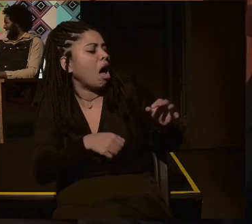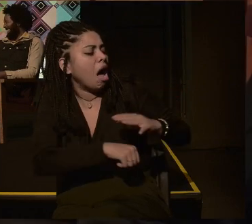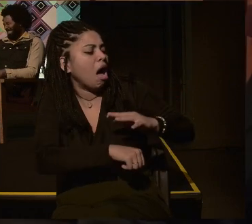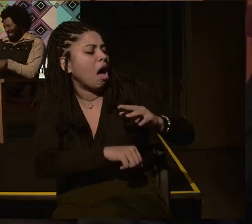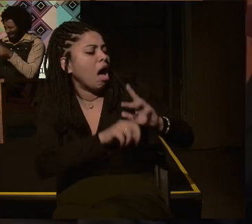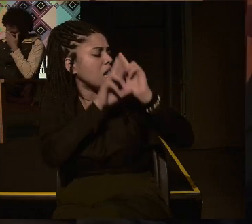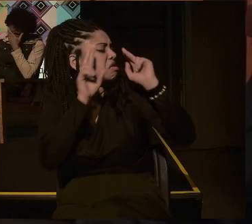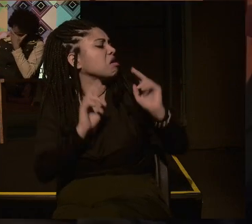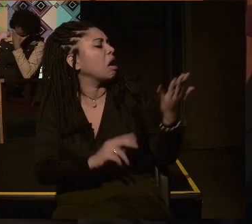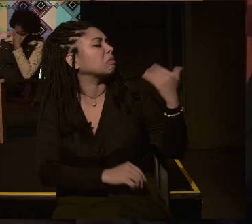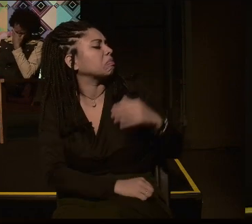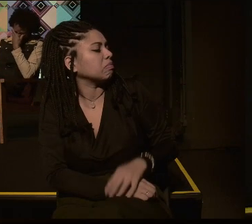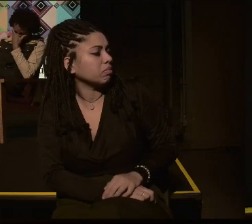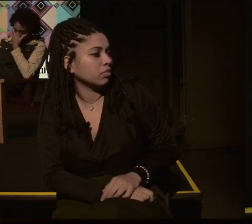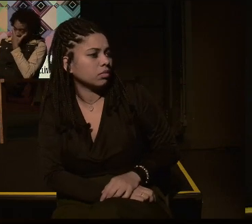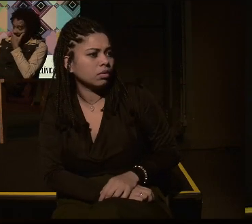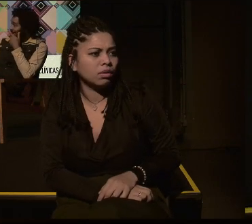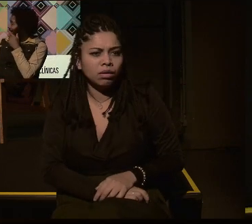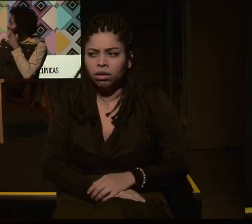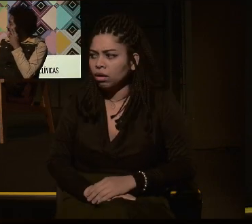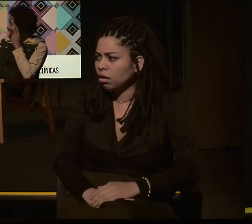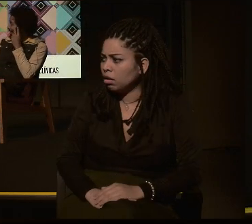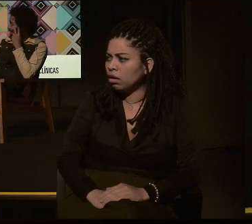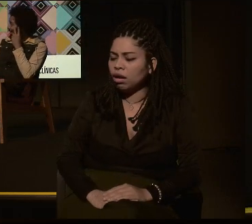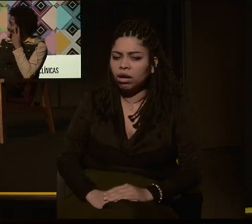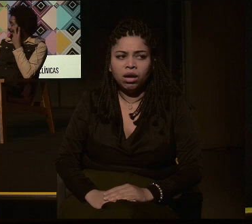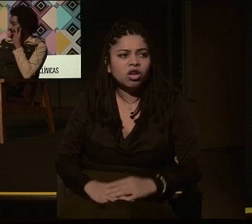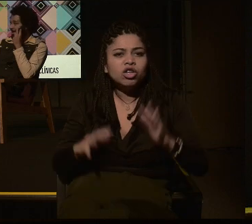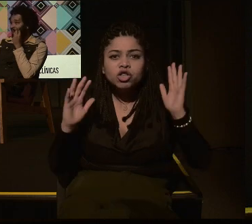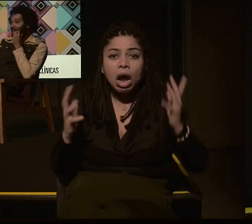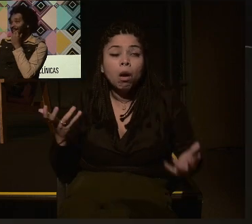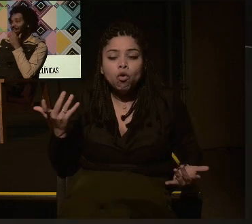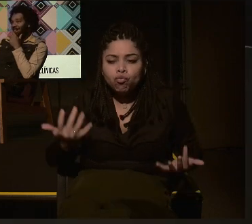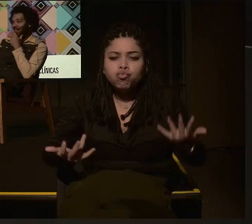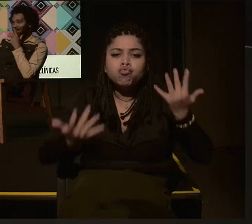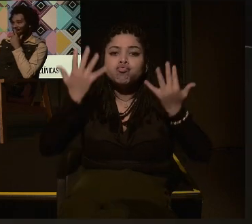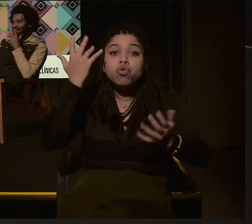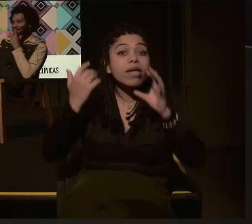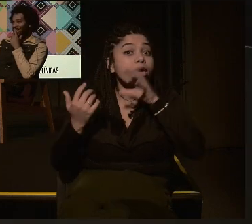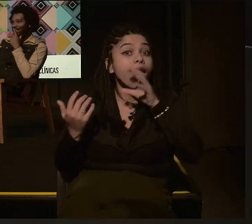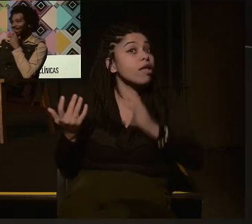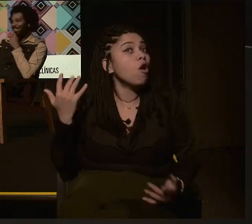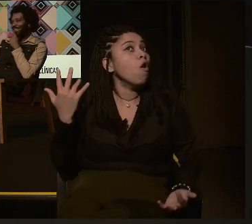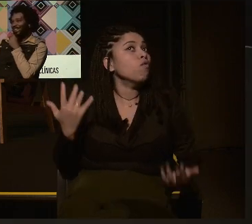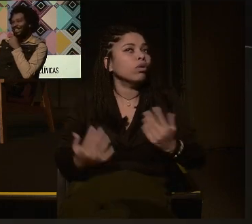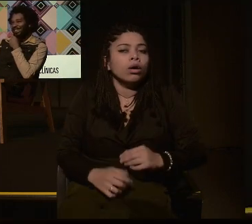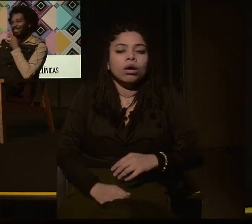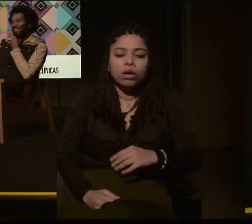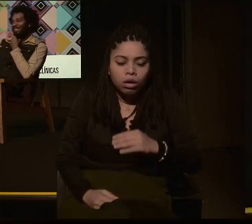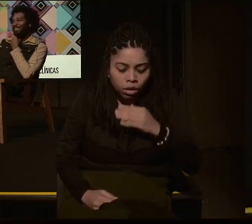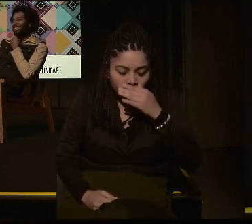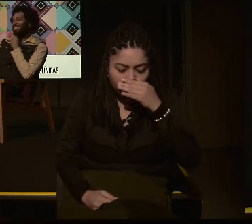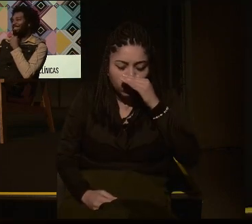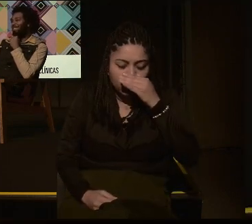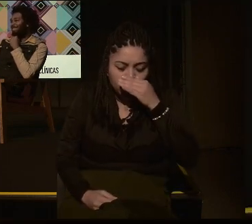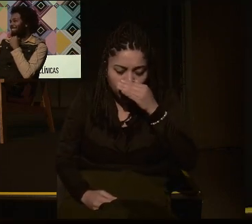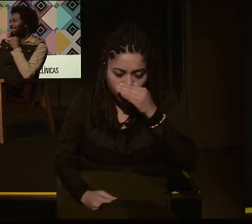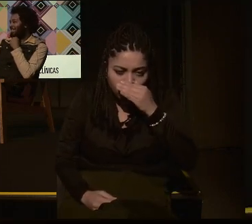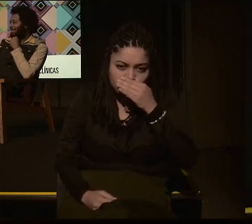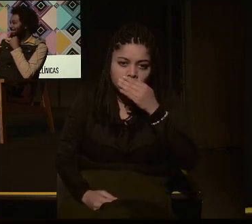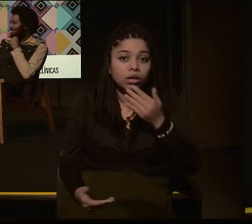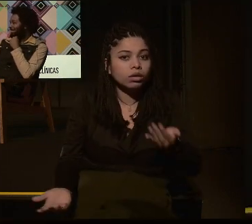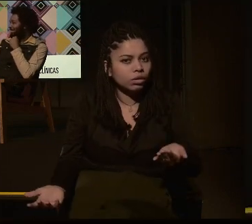Caraca! Já tava difícil respirar, né? Sauna, assim, aquela sauna... Não era vapor, era sauna seca. Né? Já